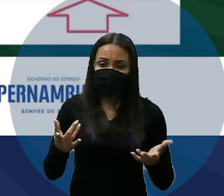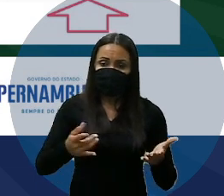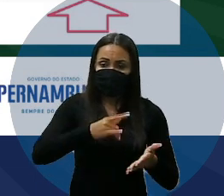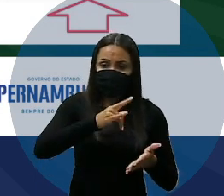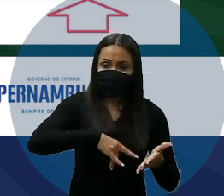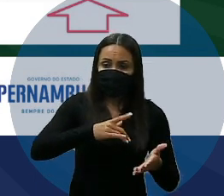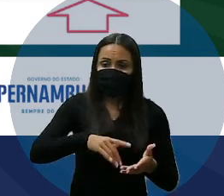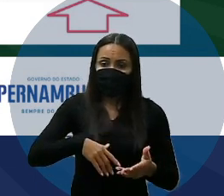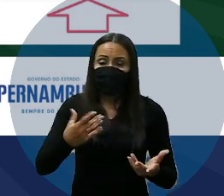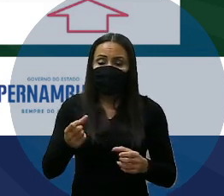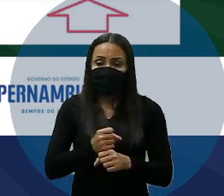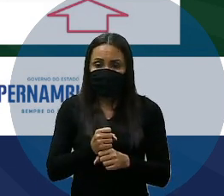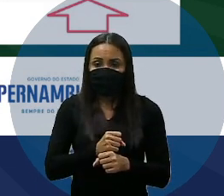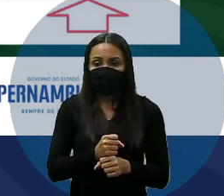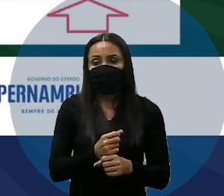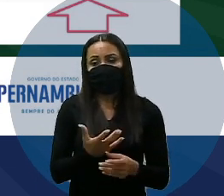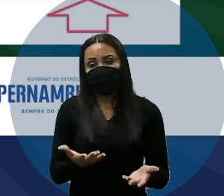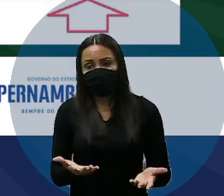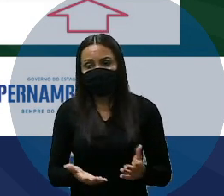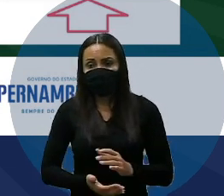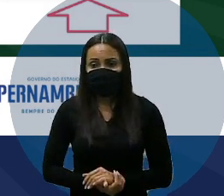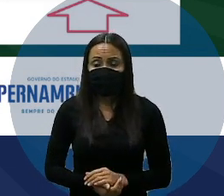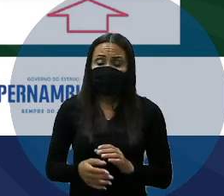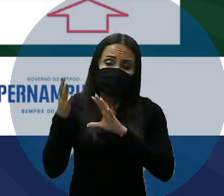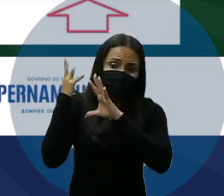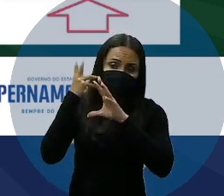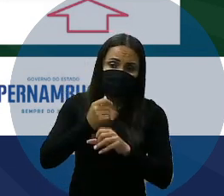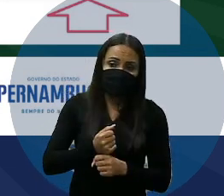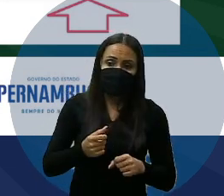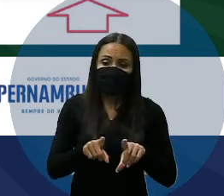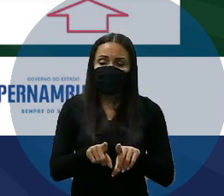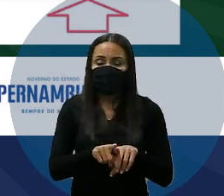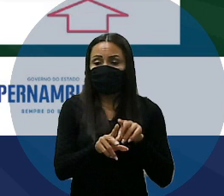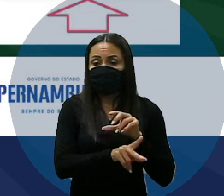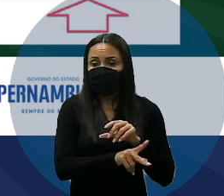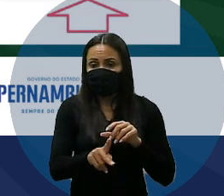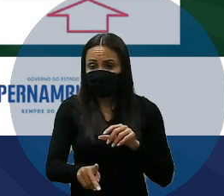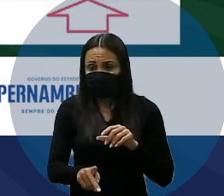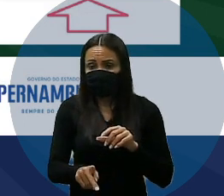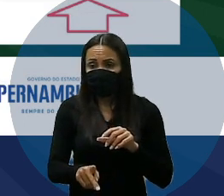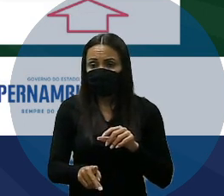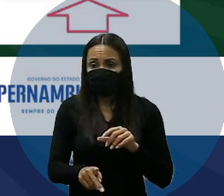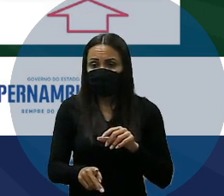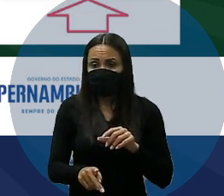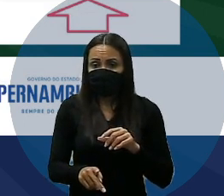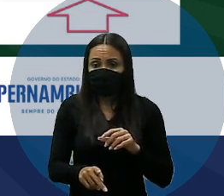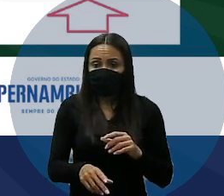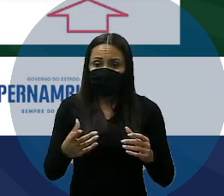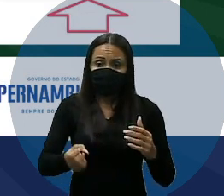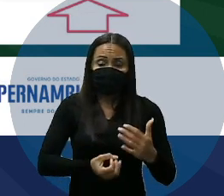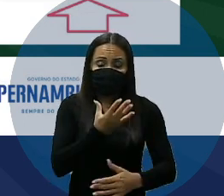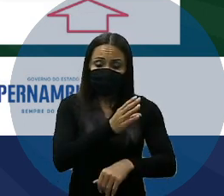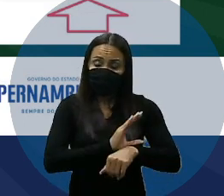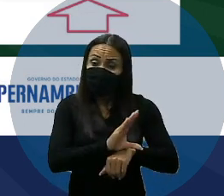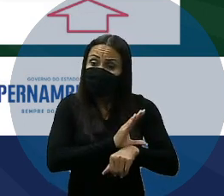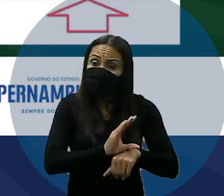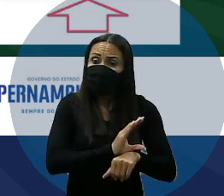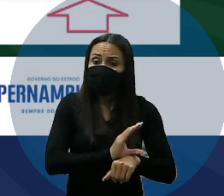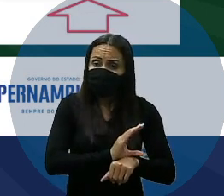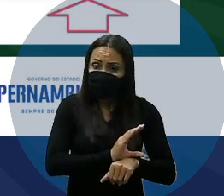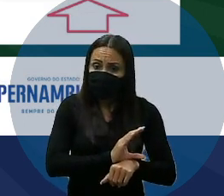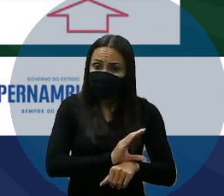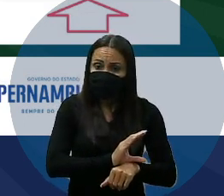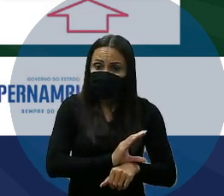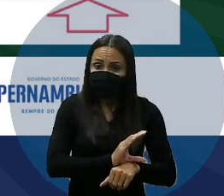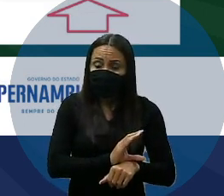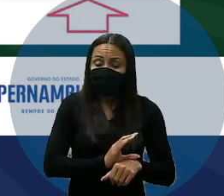anos, provavelmente. Além desses resultados, também para os professores, inclusive, foram criados cursos. E esse curso aí, que está